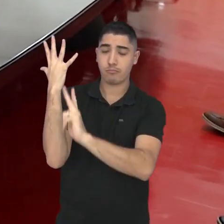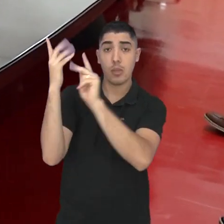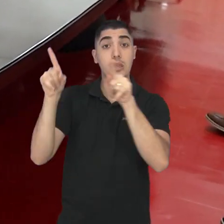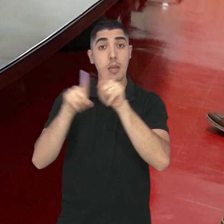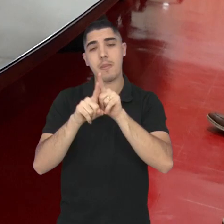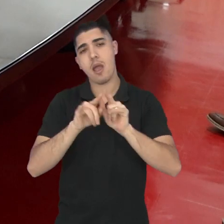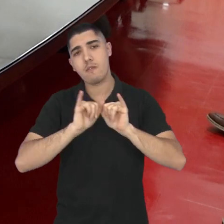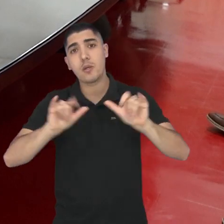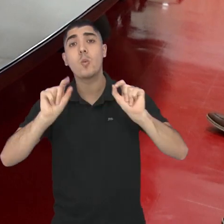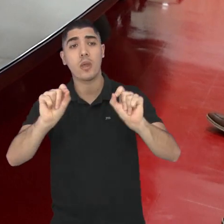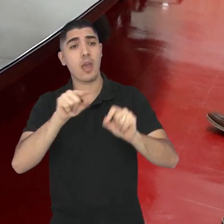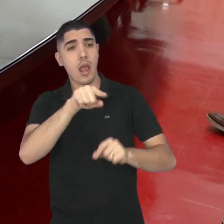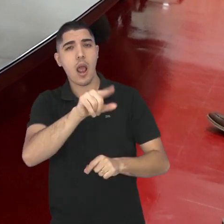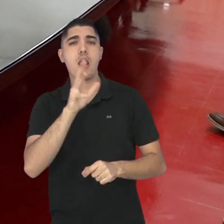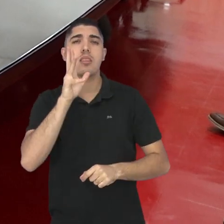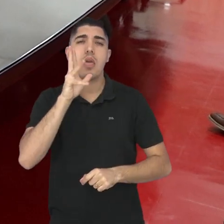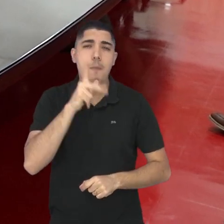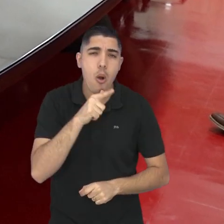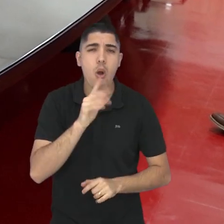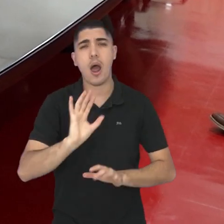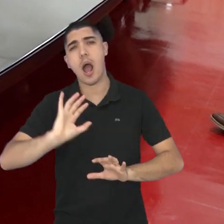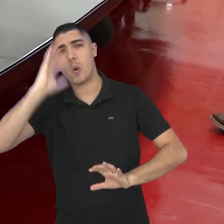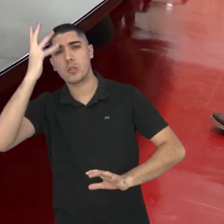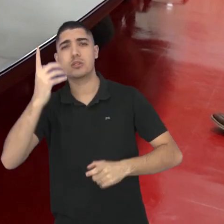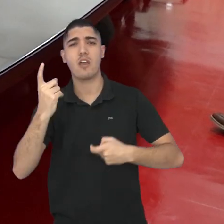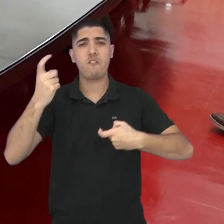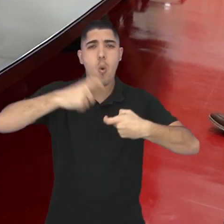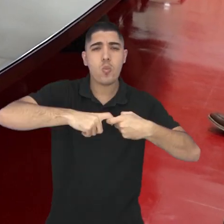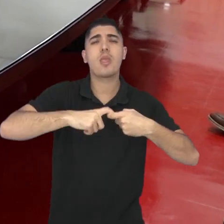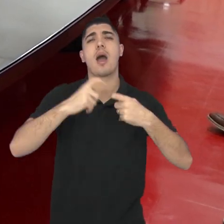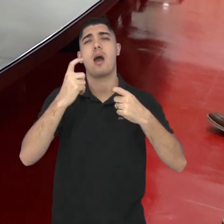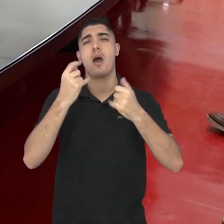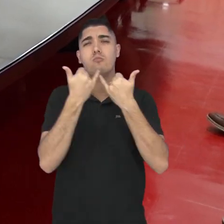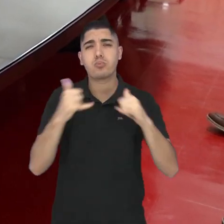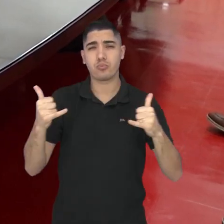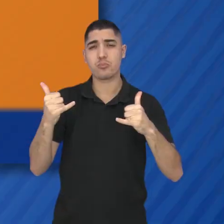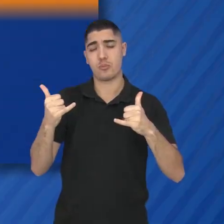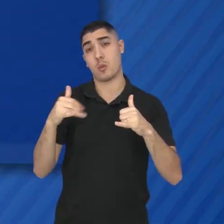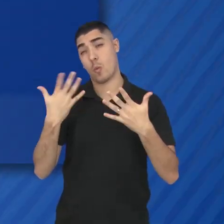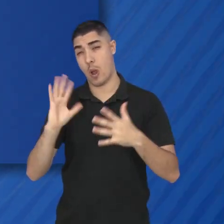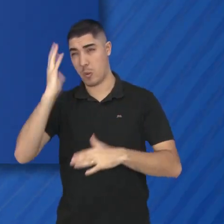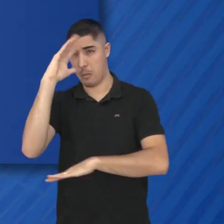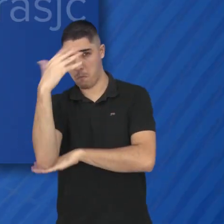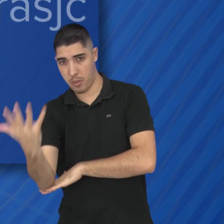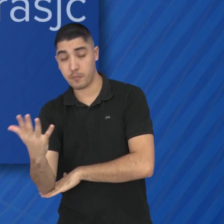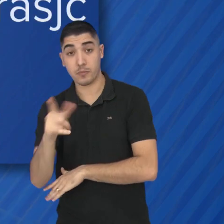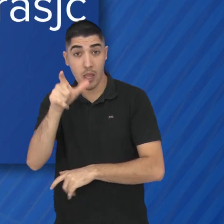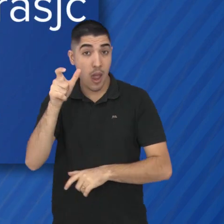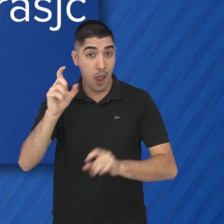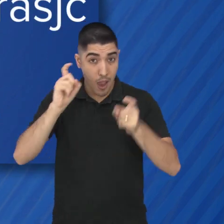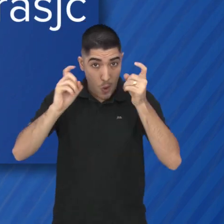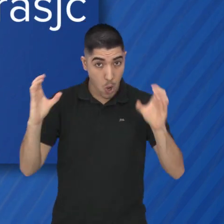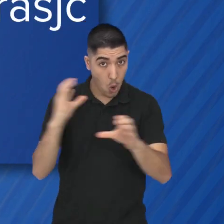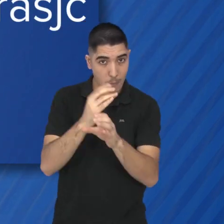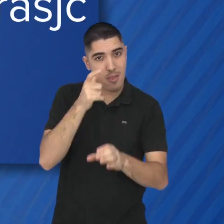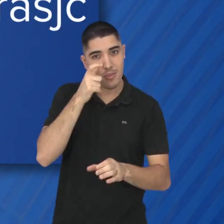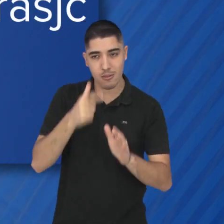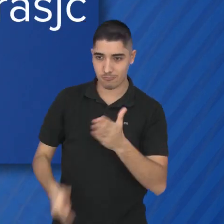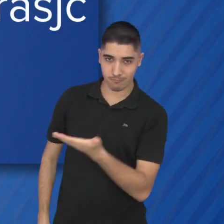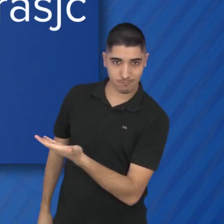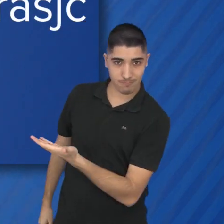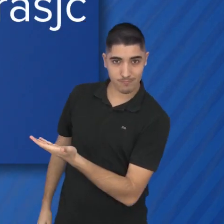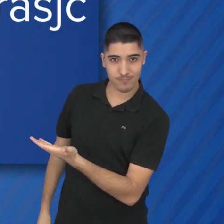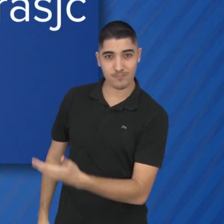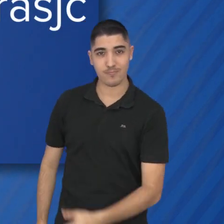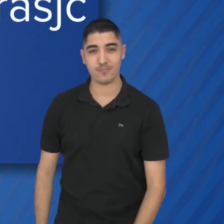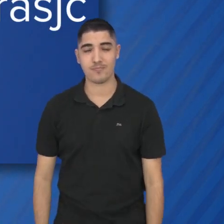sobre o reestabelecimento de energia em casos de quedas de galhos e chuvas. A sessão na íntegra você confere no nosso